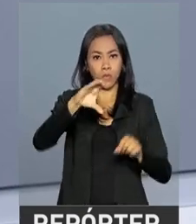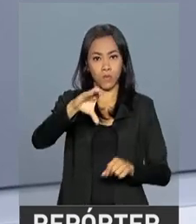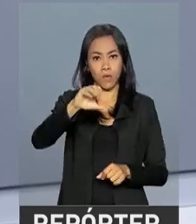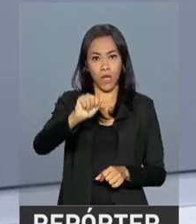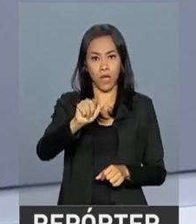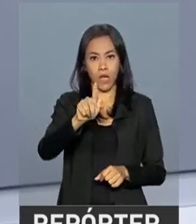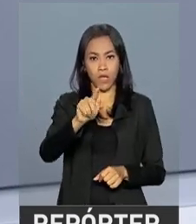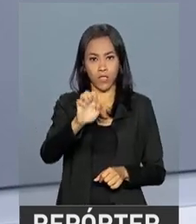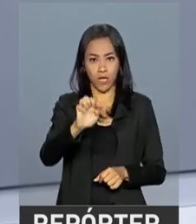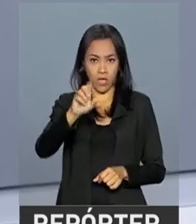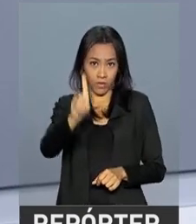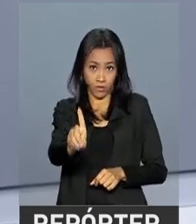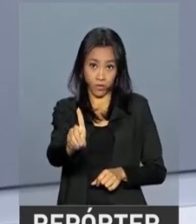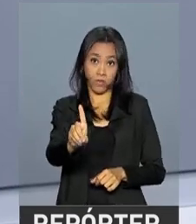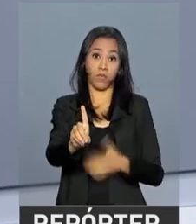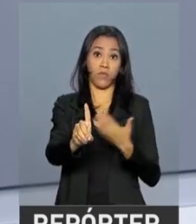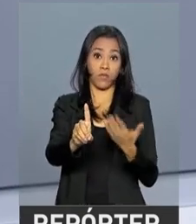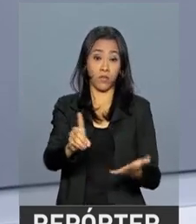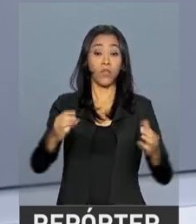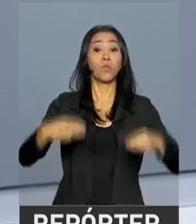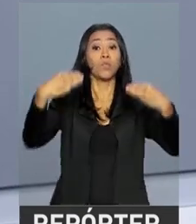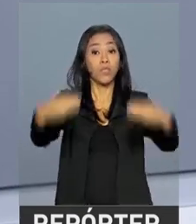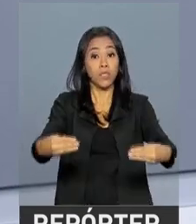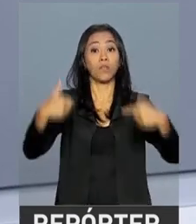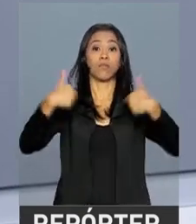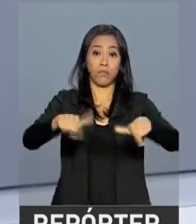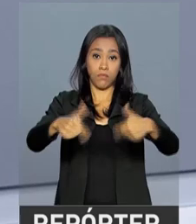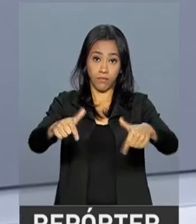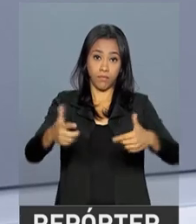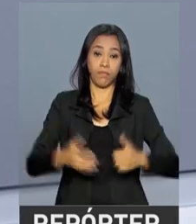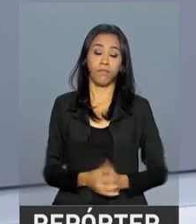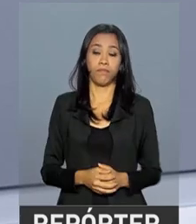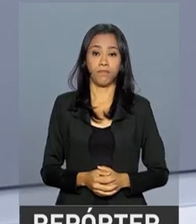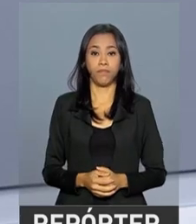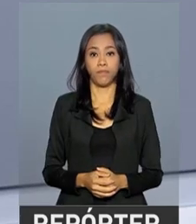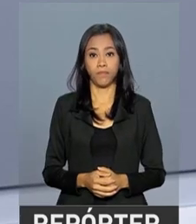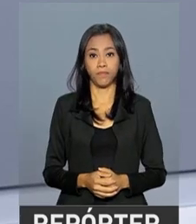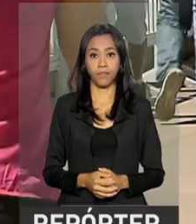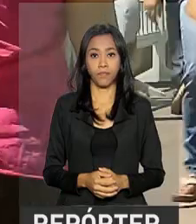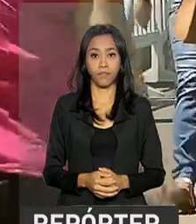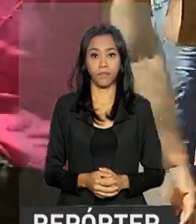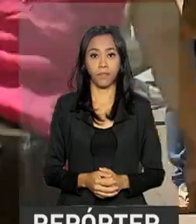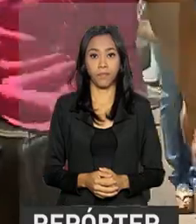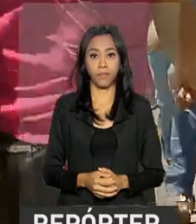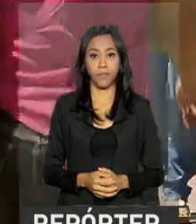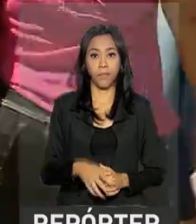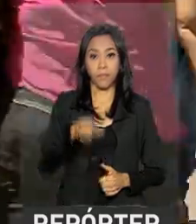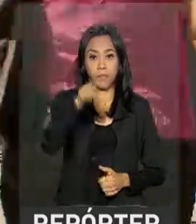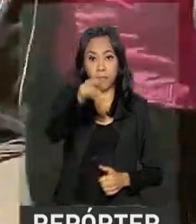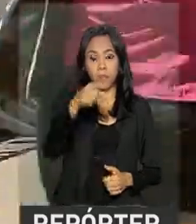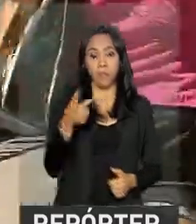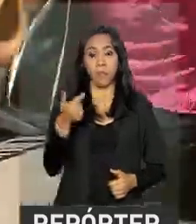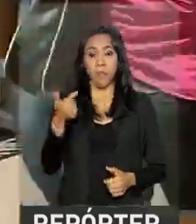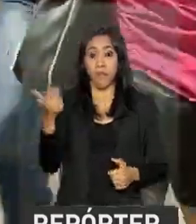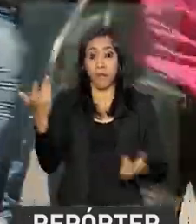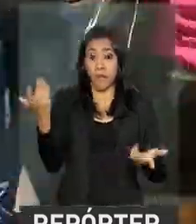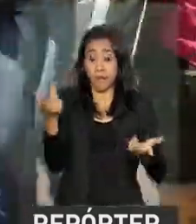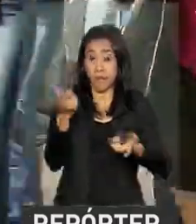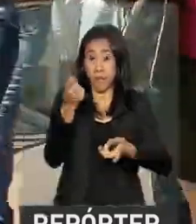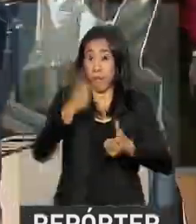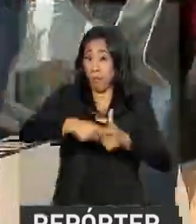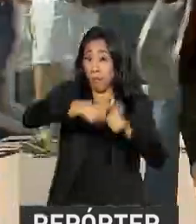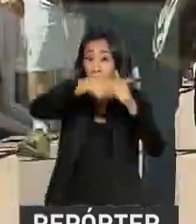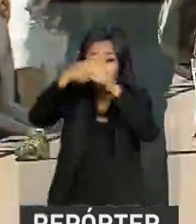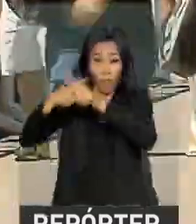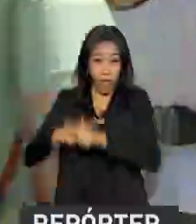de empregados e desempregados divulgados pelo ministério do trabalho no auge da crise econômica o